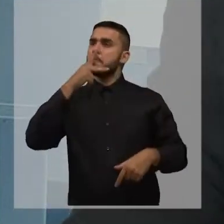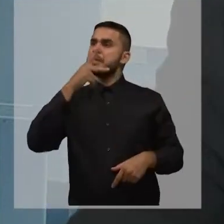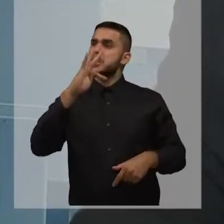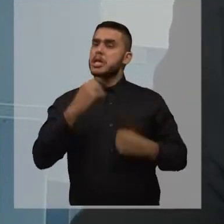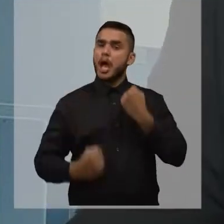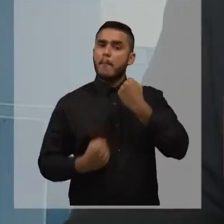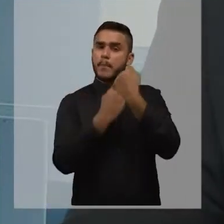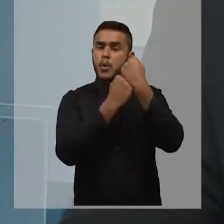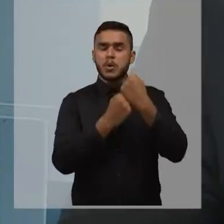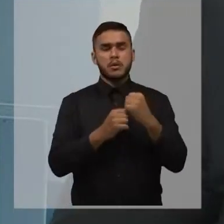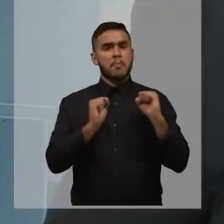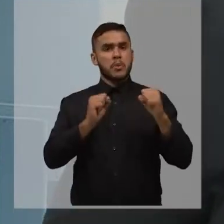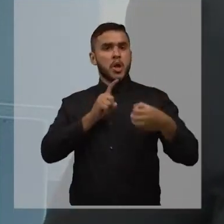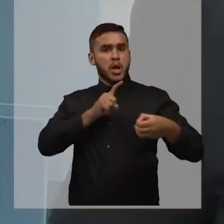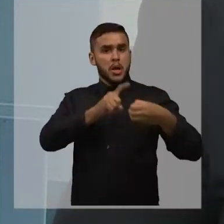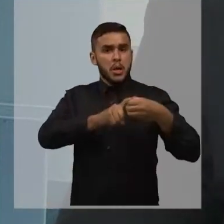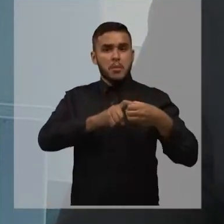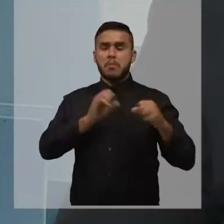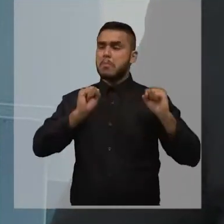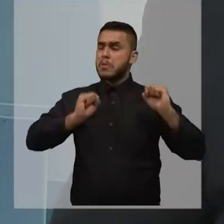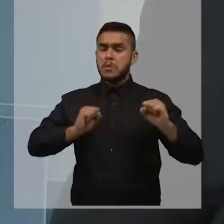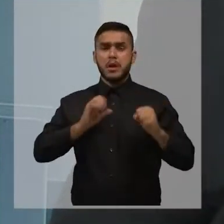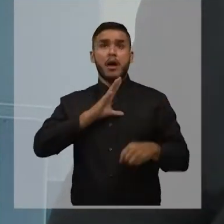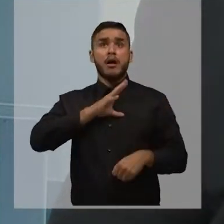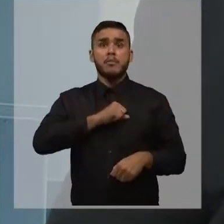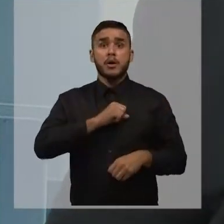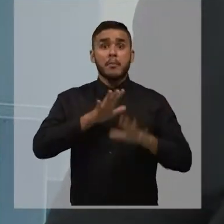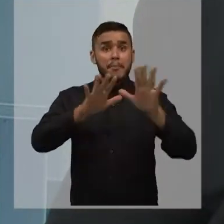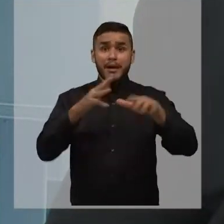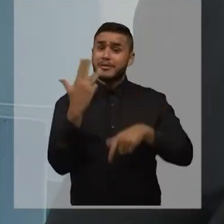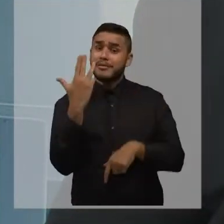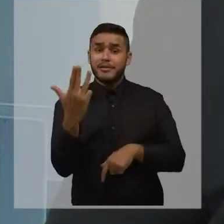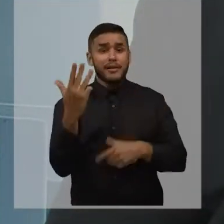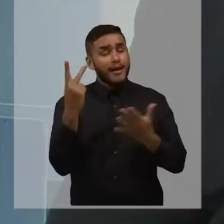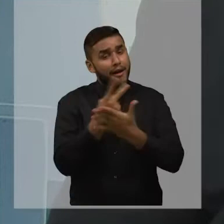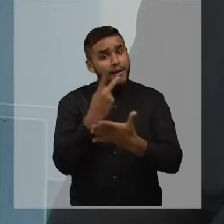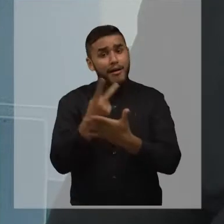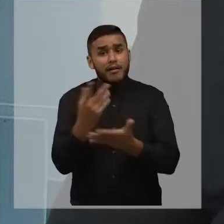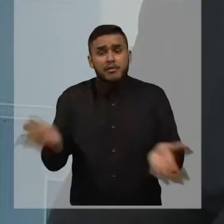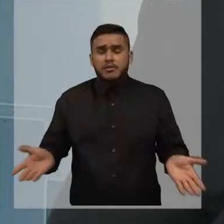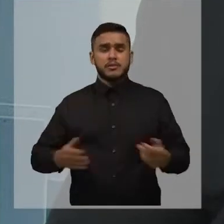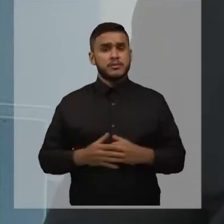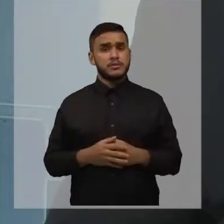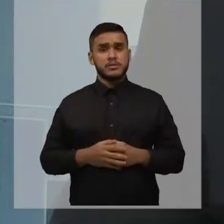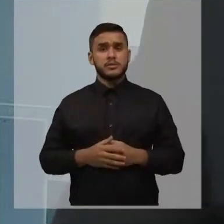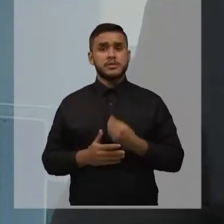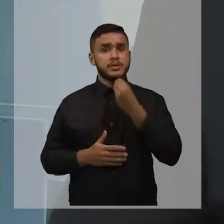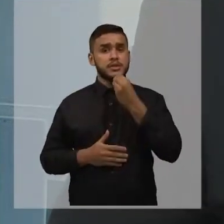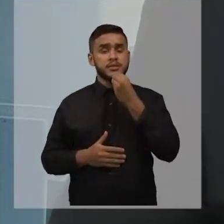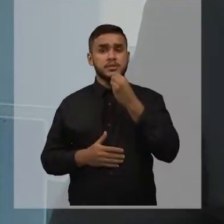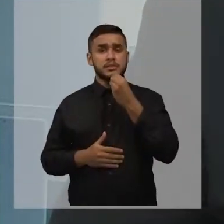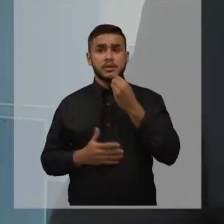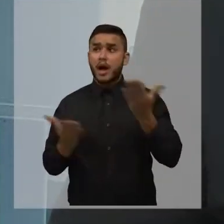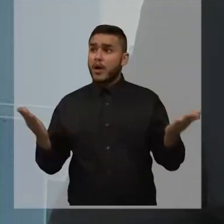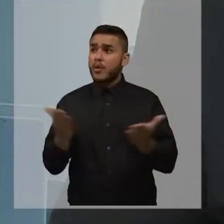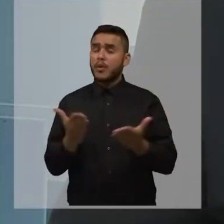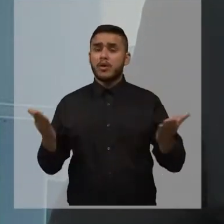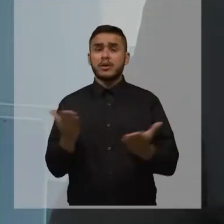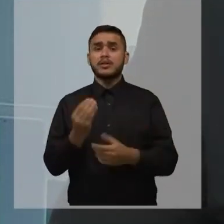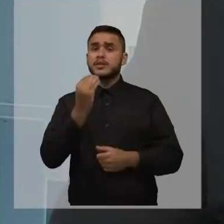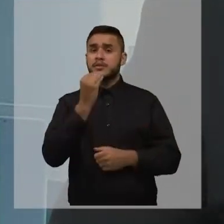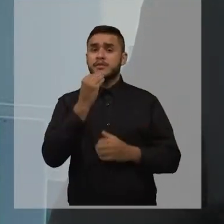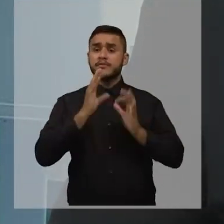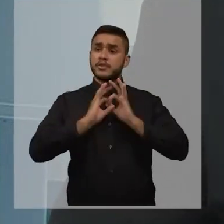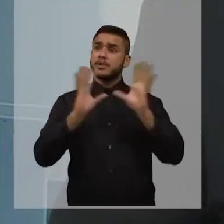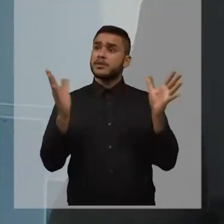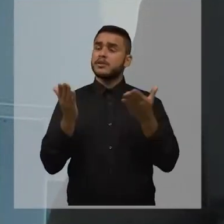a ele, você pode ter amor por ele, tudo bem, mas ele errou. Era o caminho muito mais correto, talvez o Lula tivesse até solto, não é, Luiz? É bem